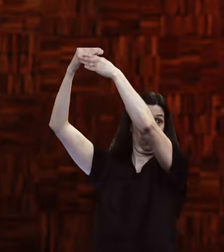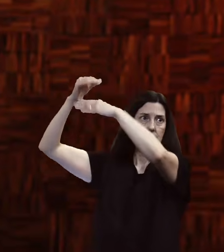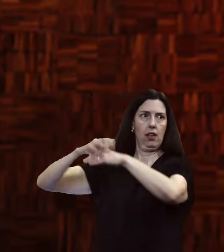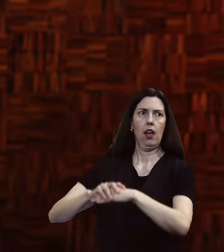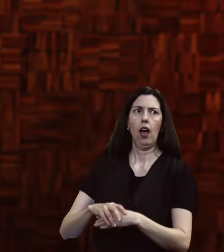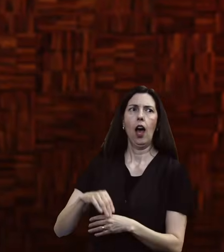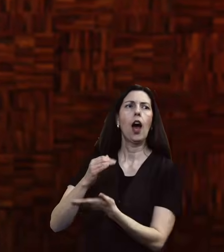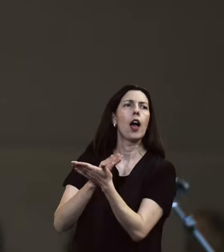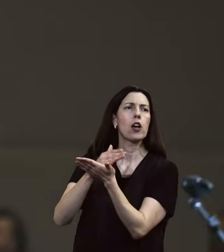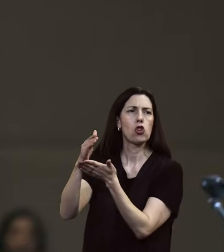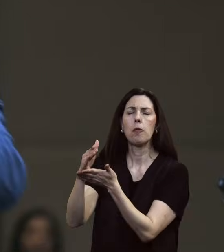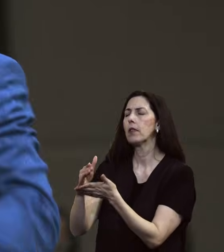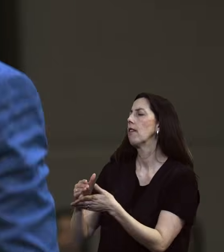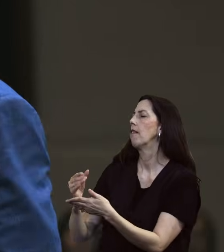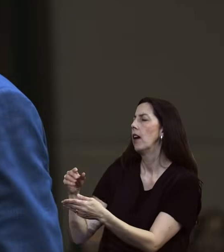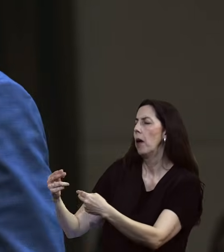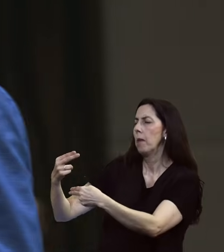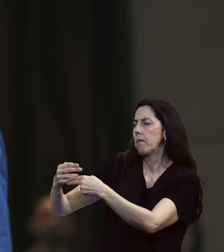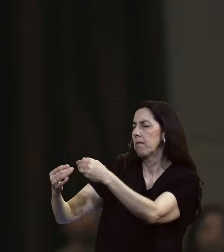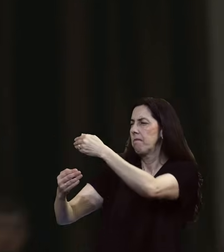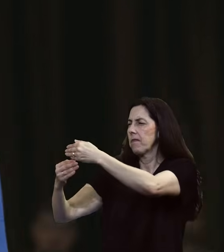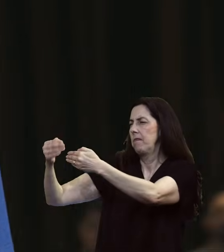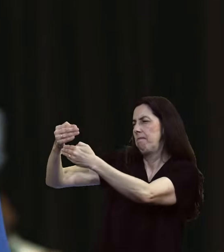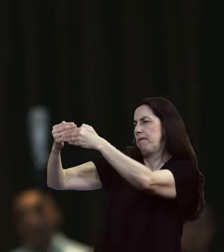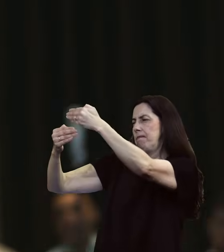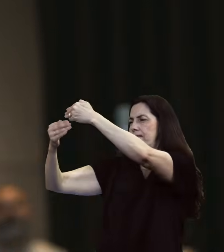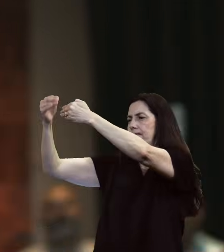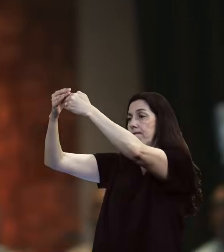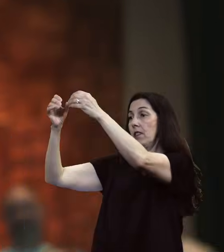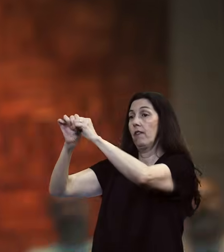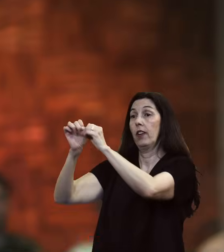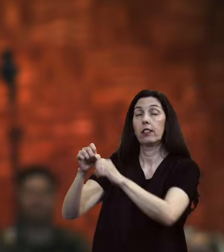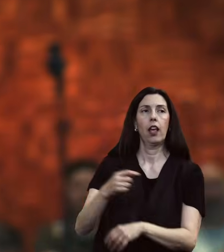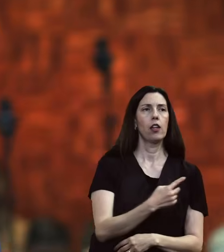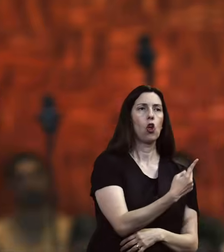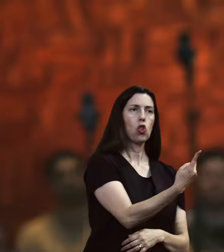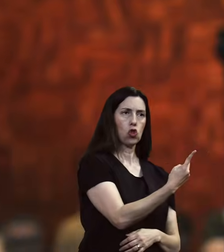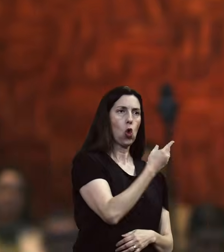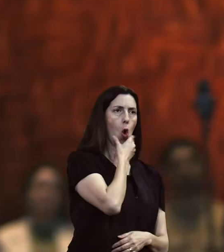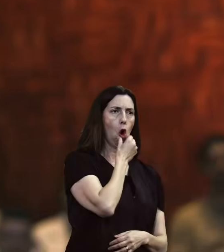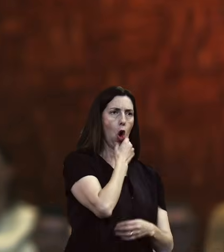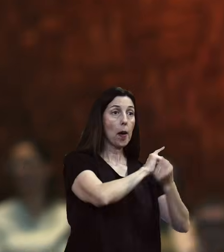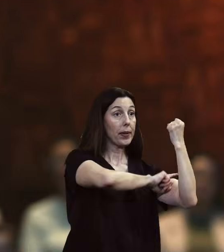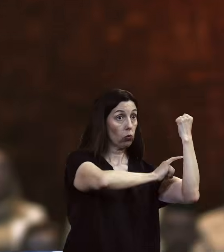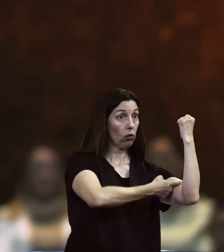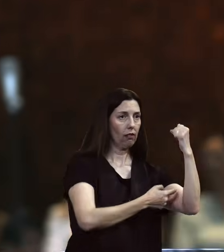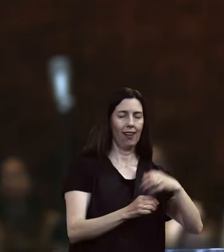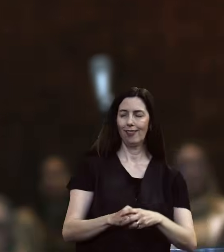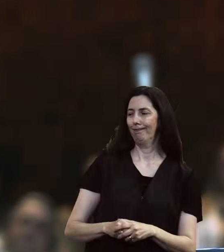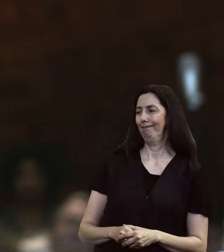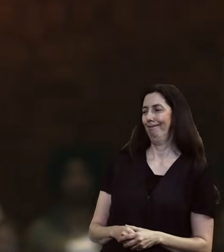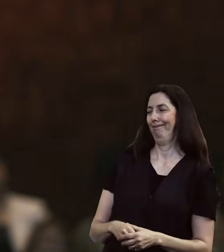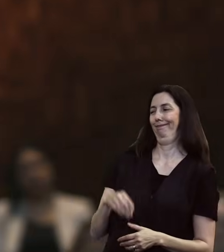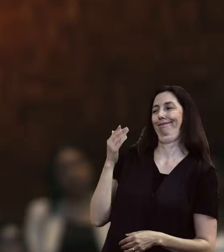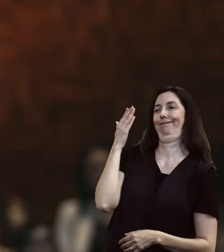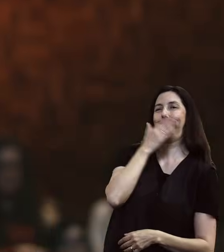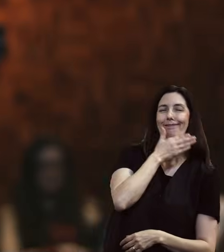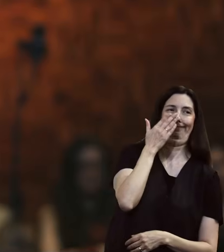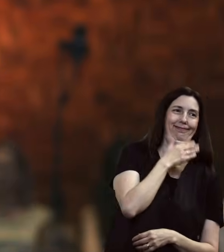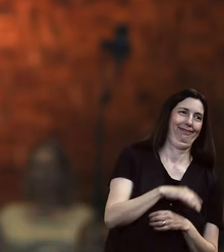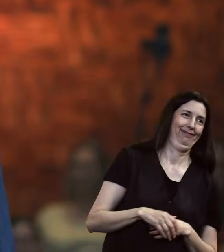Eles ridicularizavam. Muitas vezes os propósitos de Deus para os outros vão parecer